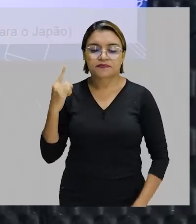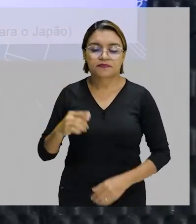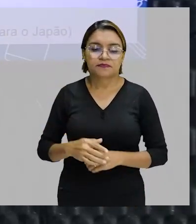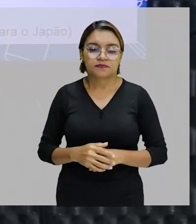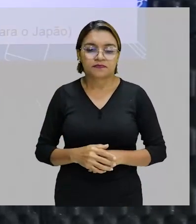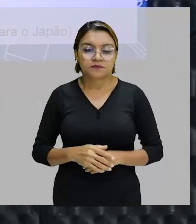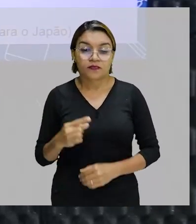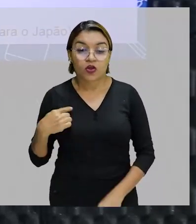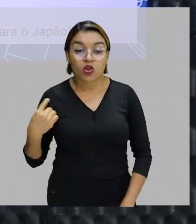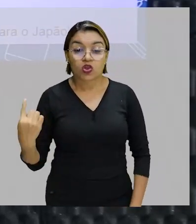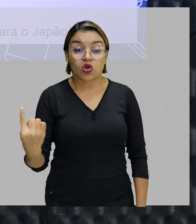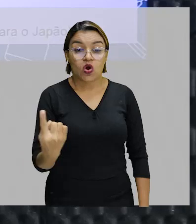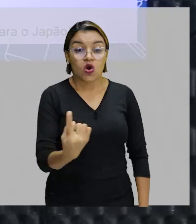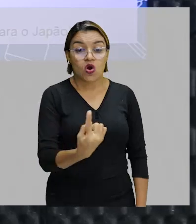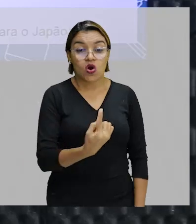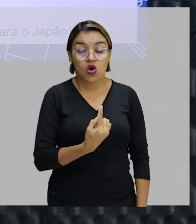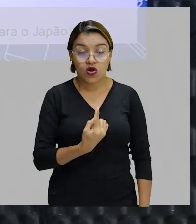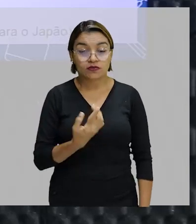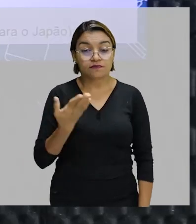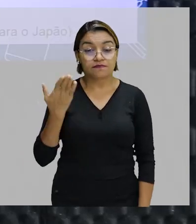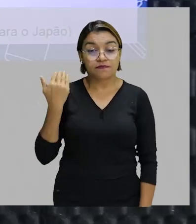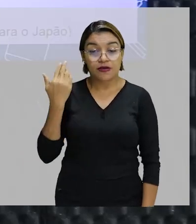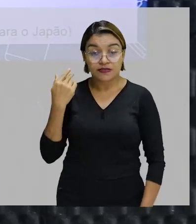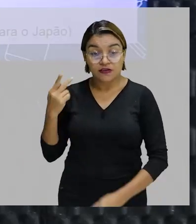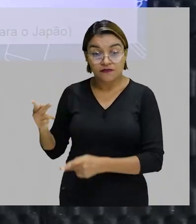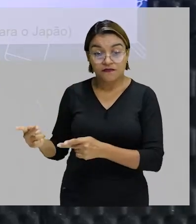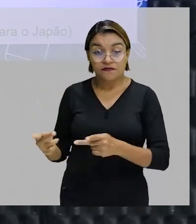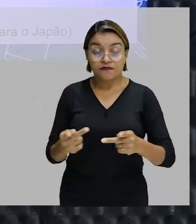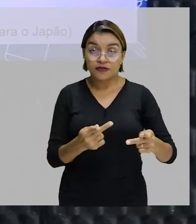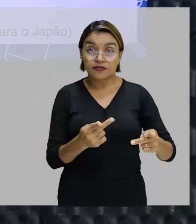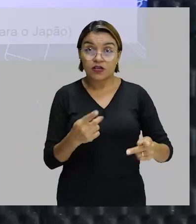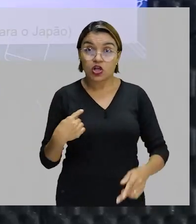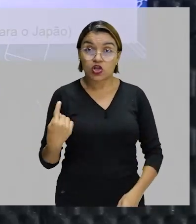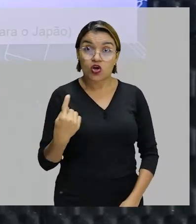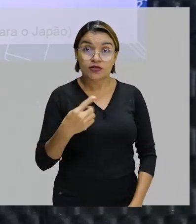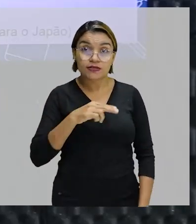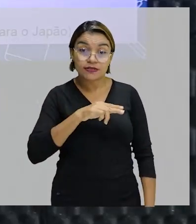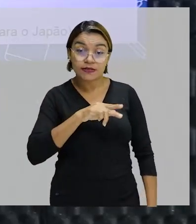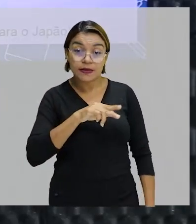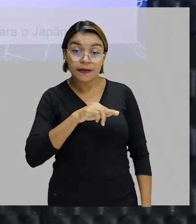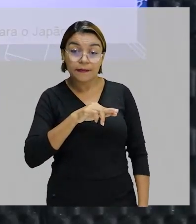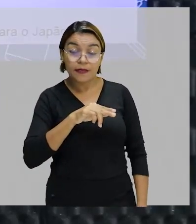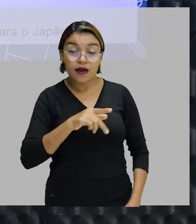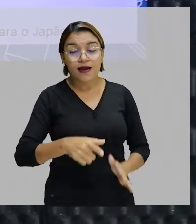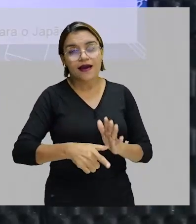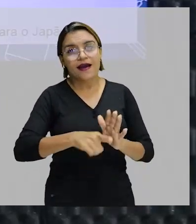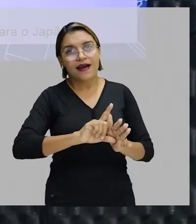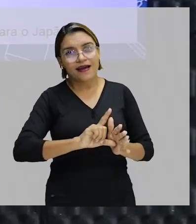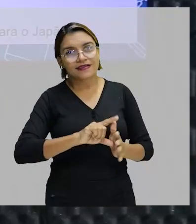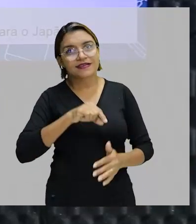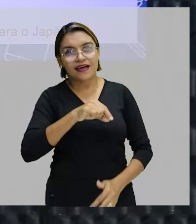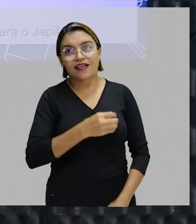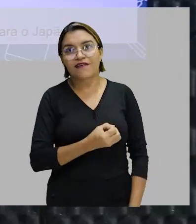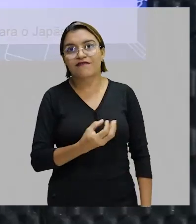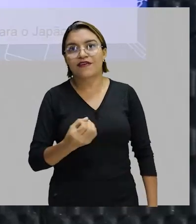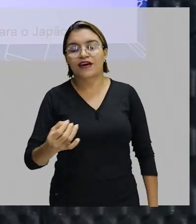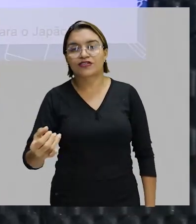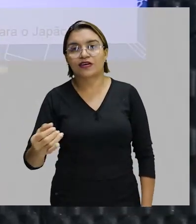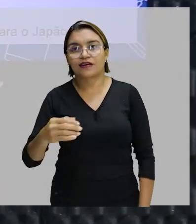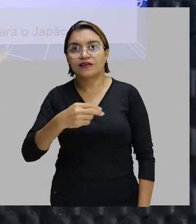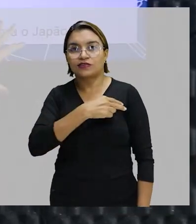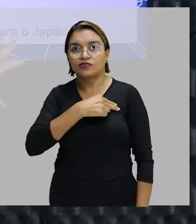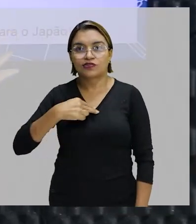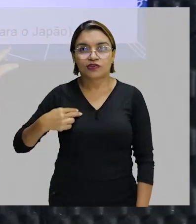Japan. Nós tínhamos visitado nossa irmã antes de ela partir para o Japão.